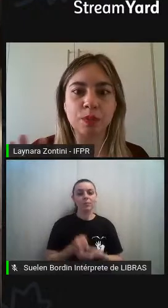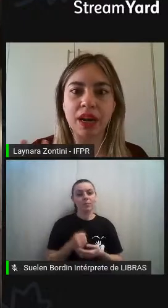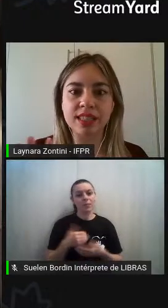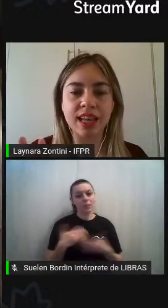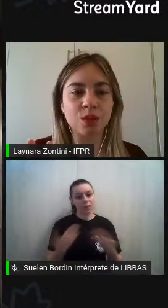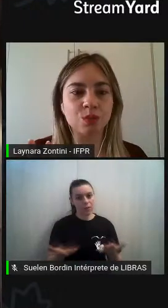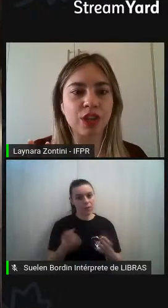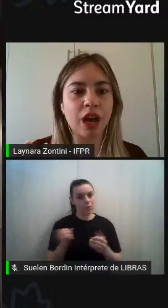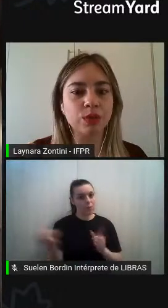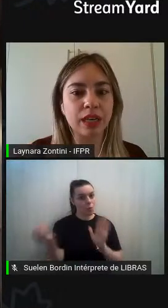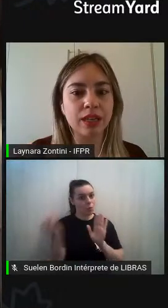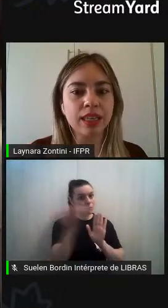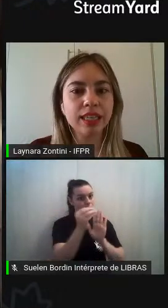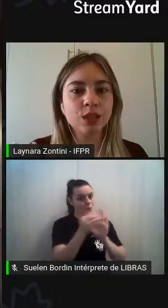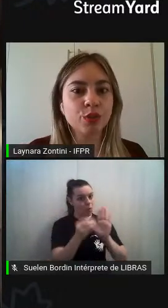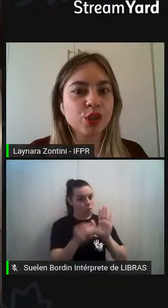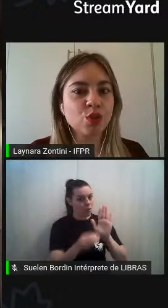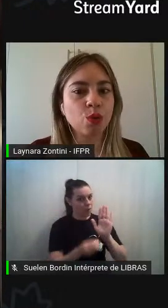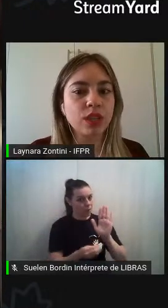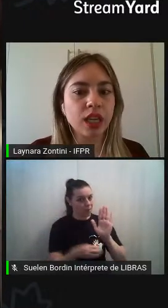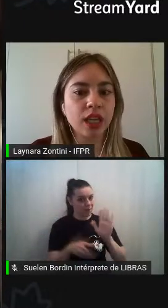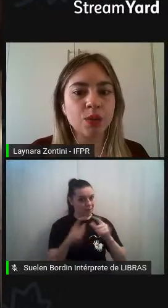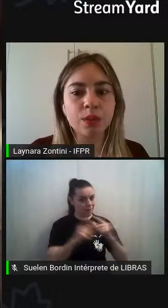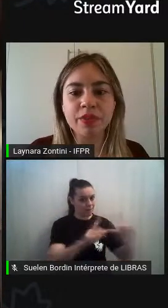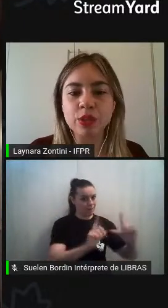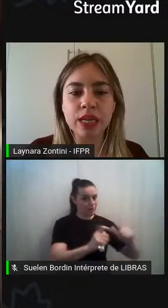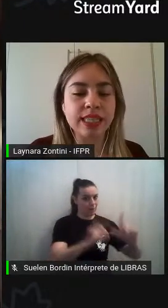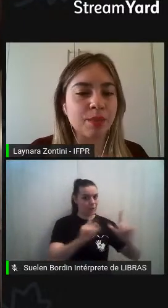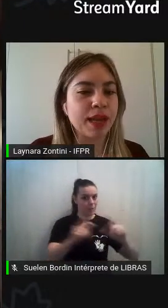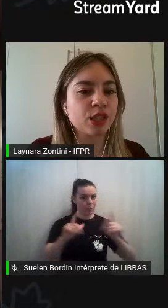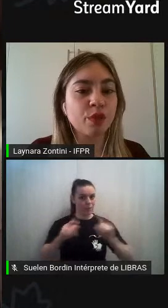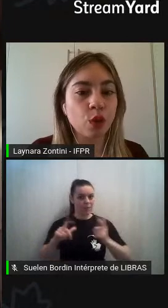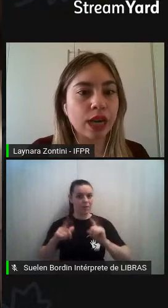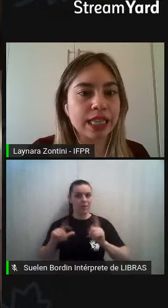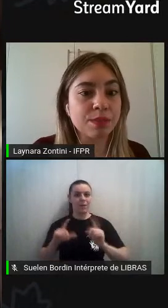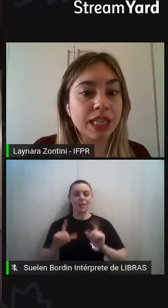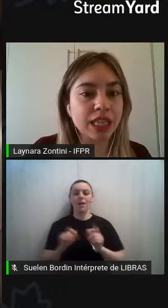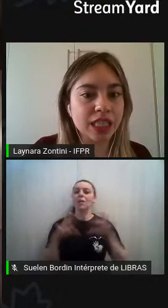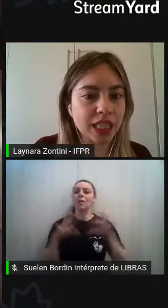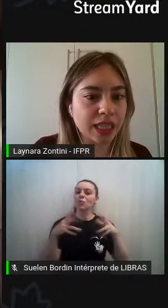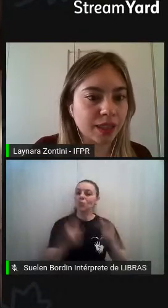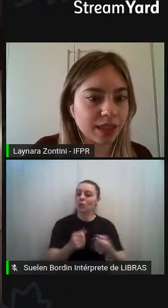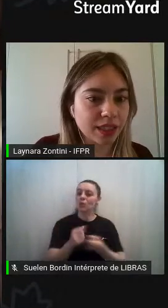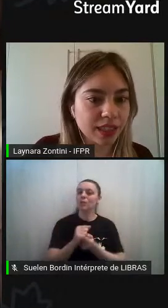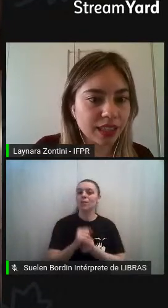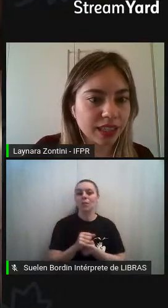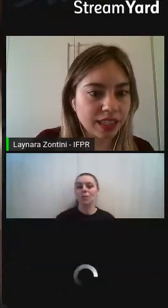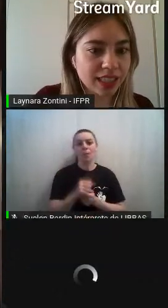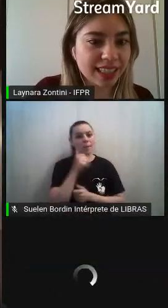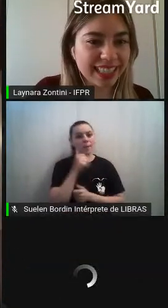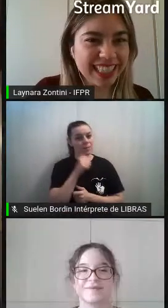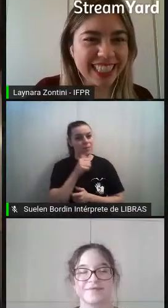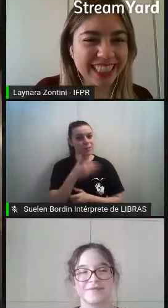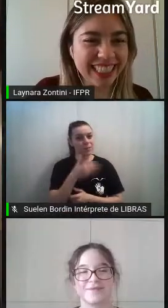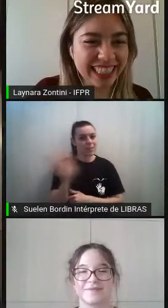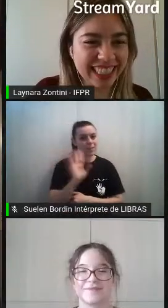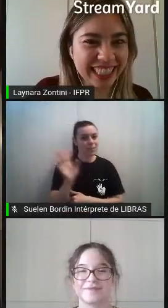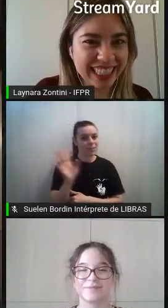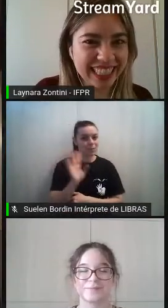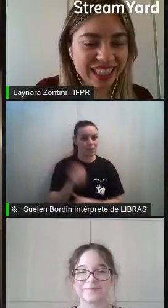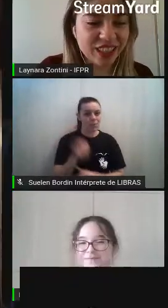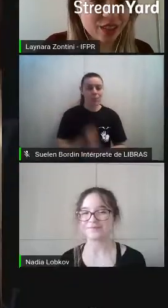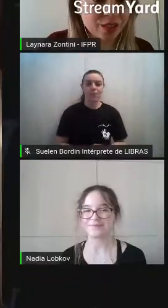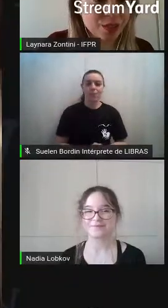de volta para elas darem um tchau, tá? Então eu vou esconder eu e a professora Elizabeth, eu vou colocar as meninas aqui. Meu Deus, tchau. Vou